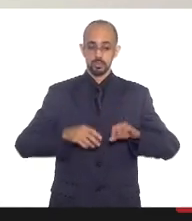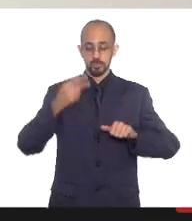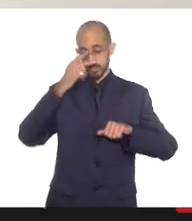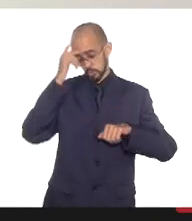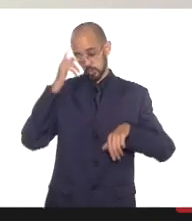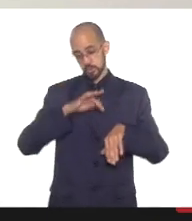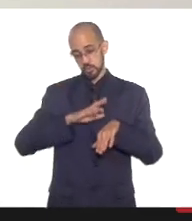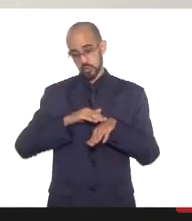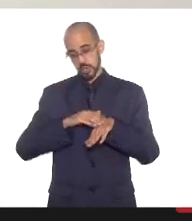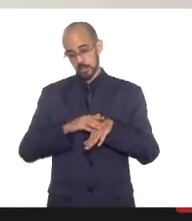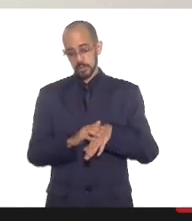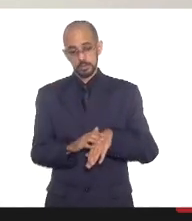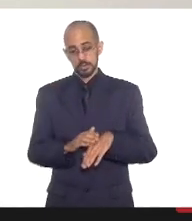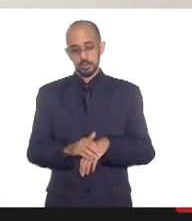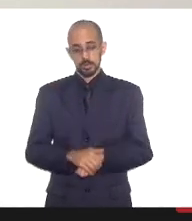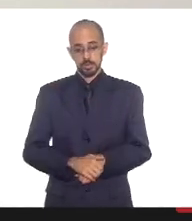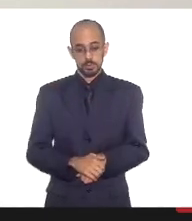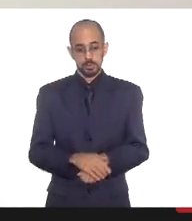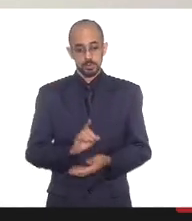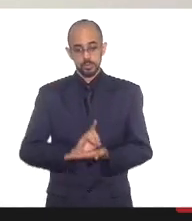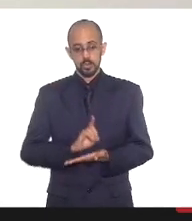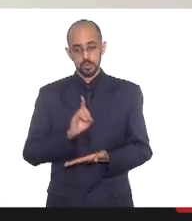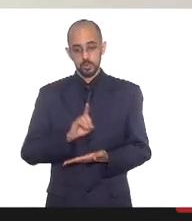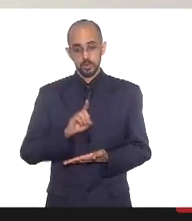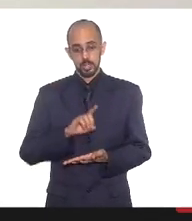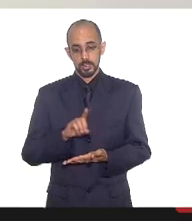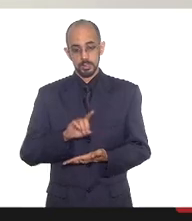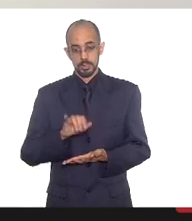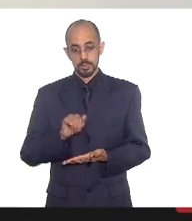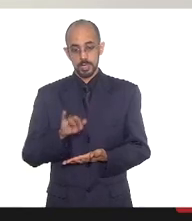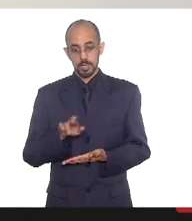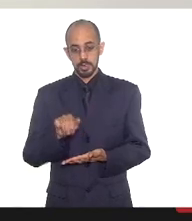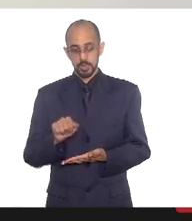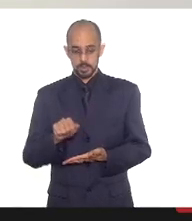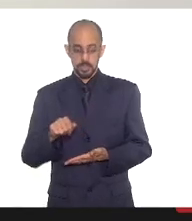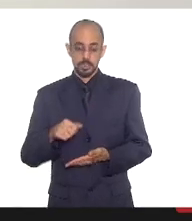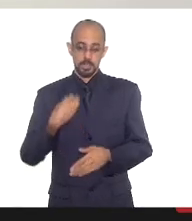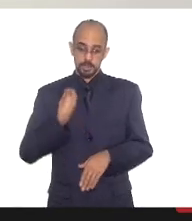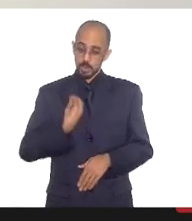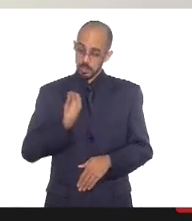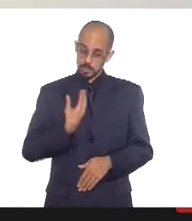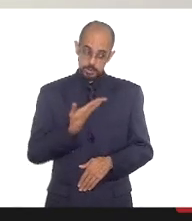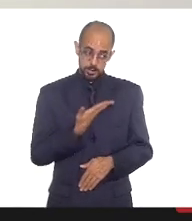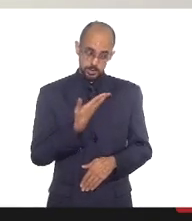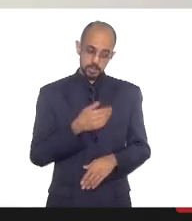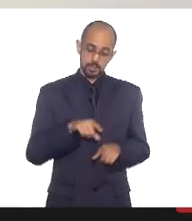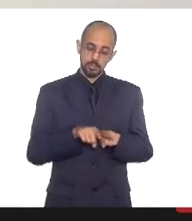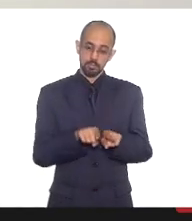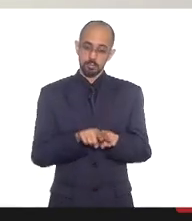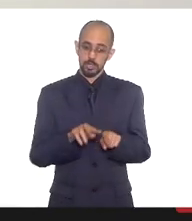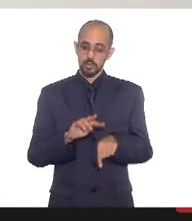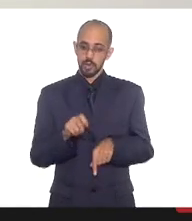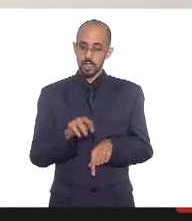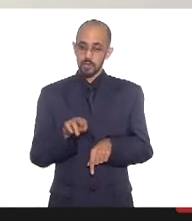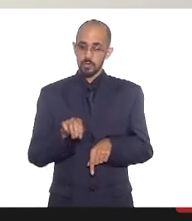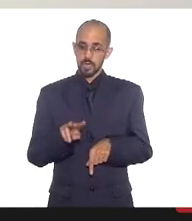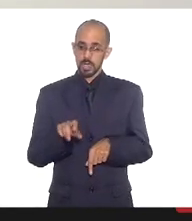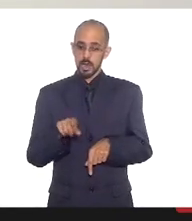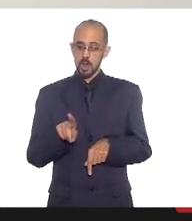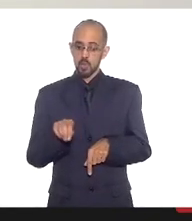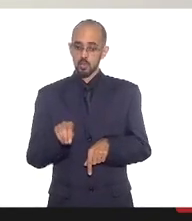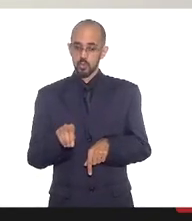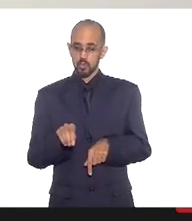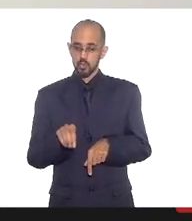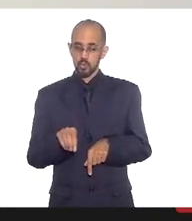comorbidade no açaí era tá aí do Conselho Estadual e e o Everaldo e quando o Executivo não